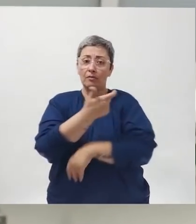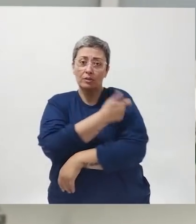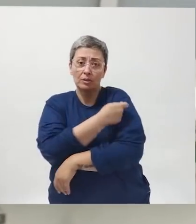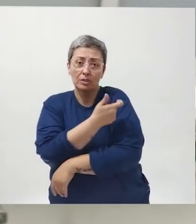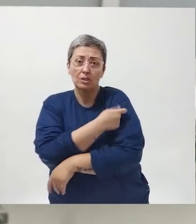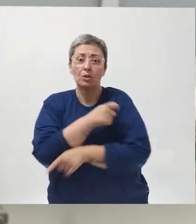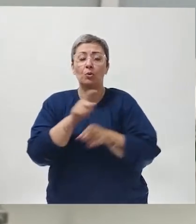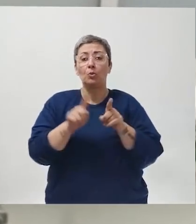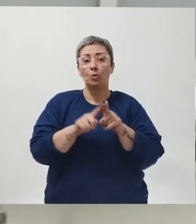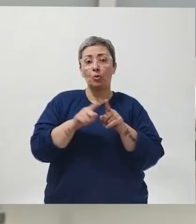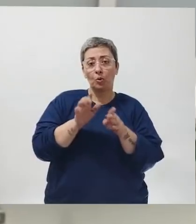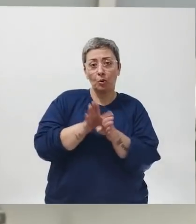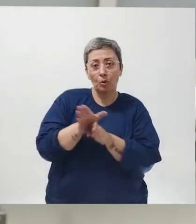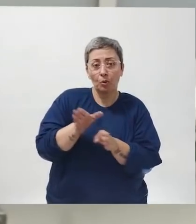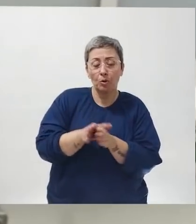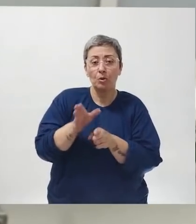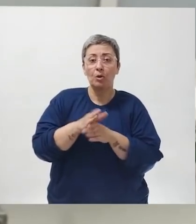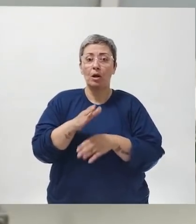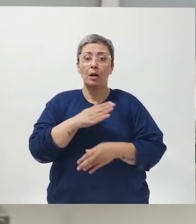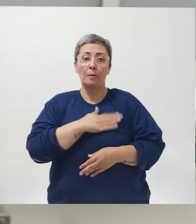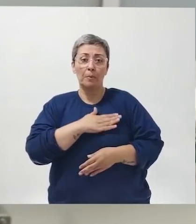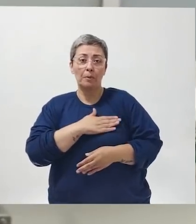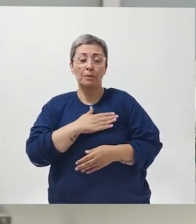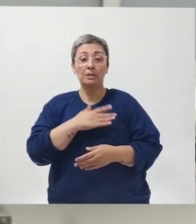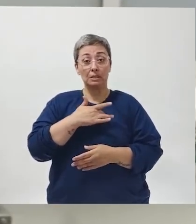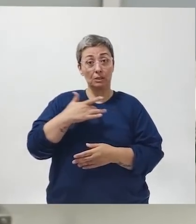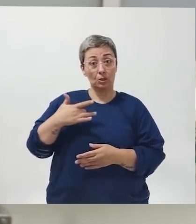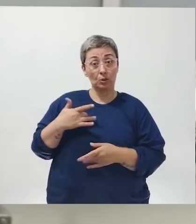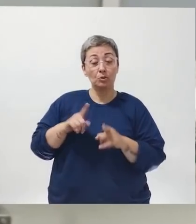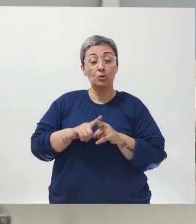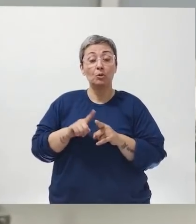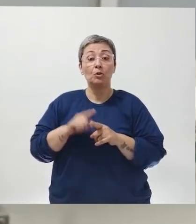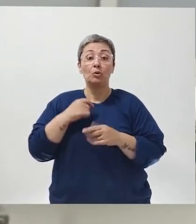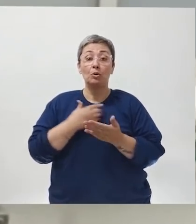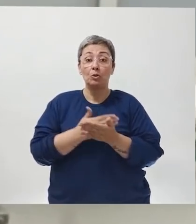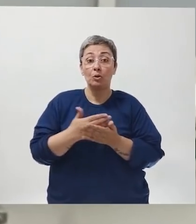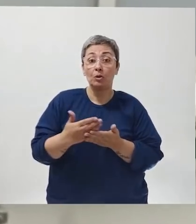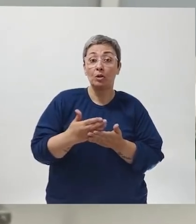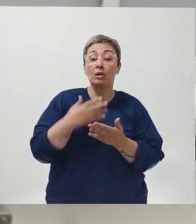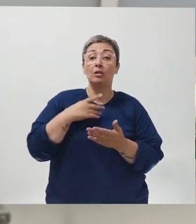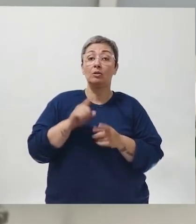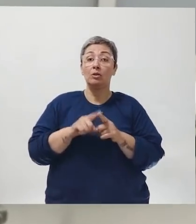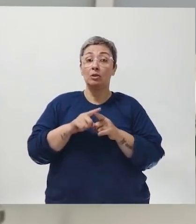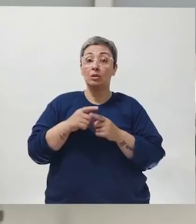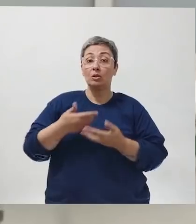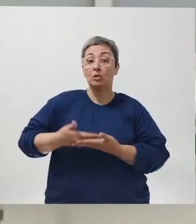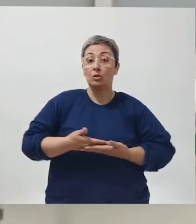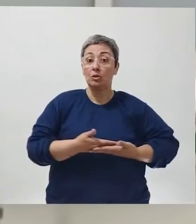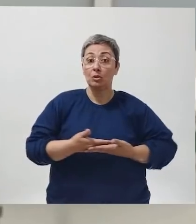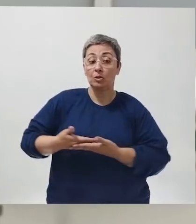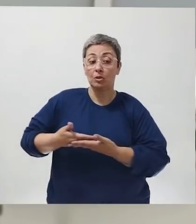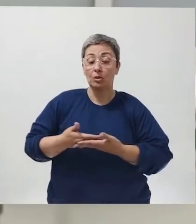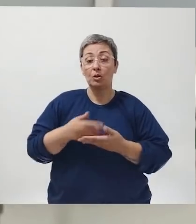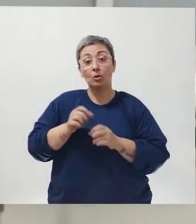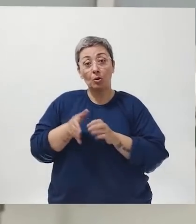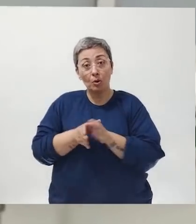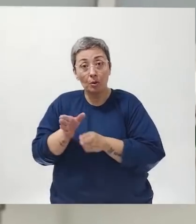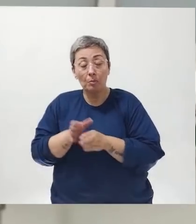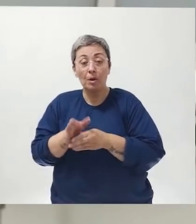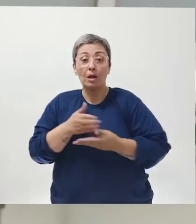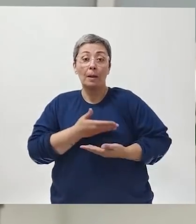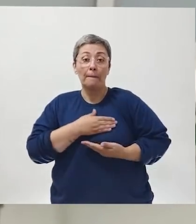alimentação saudável, iniciando na berçário, orientando a mãe como faz para amamentar, depois